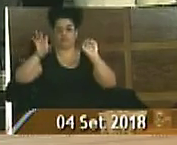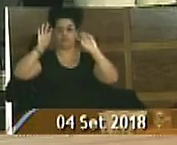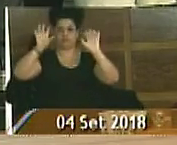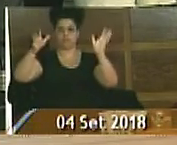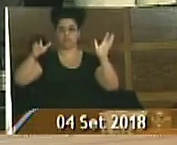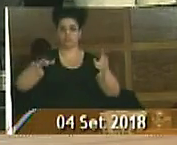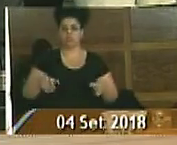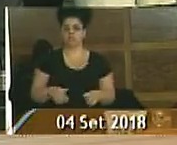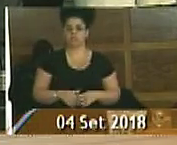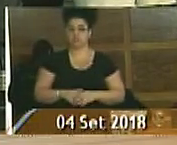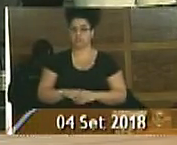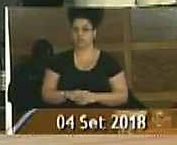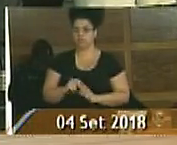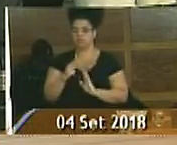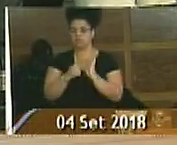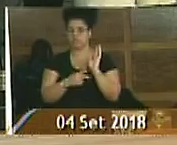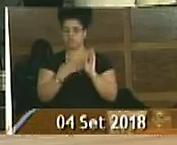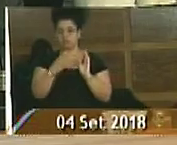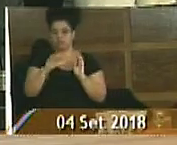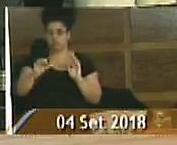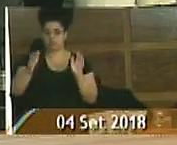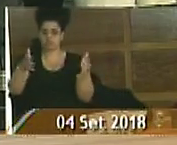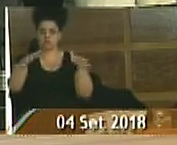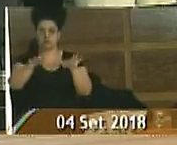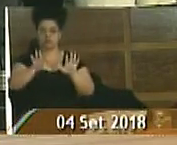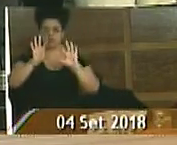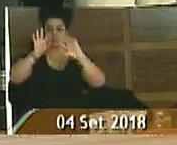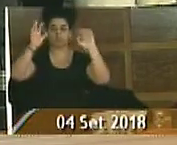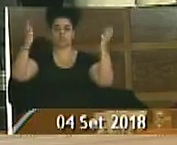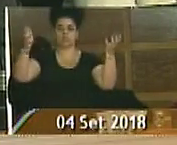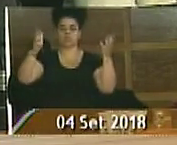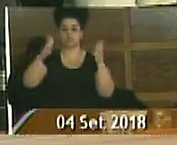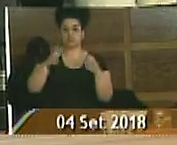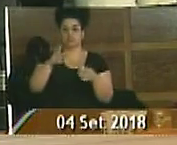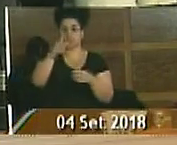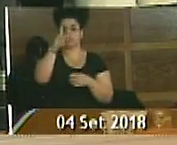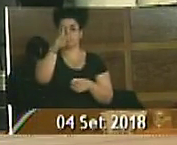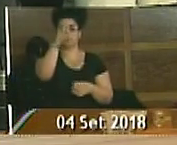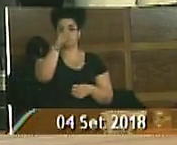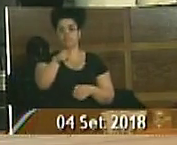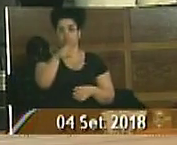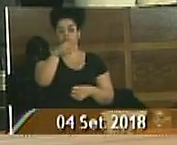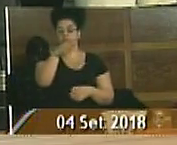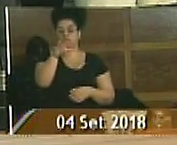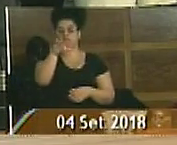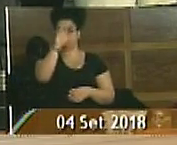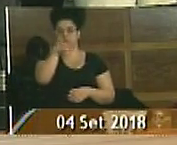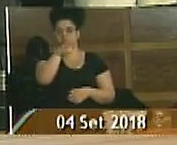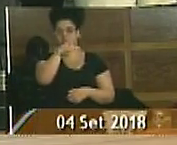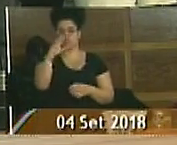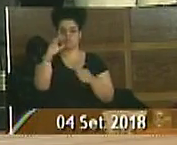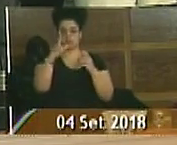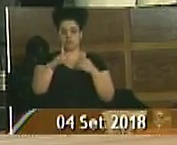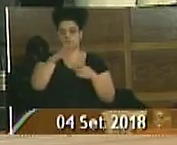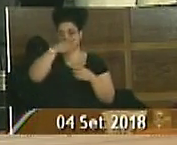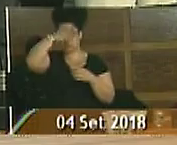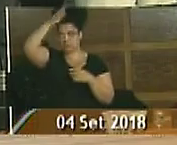Projeto 49, inclusão da festa quermesse da paróquia Nossa Senhora